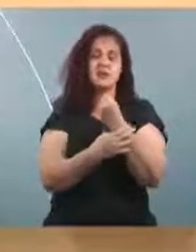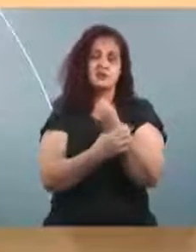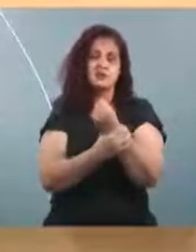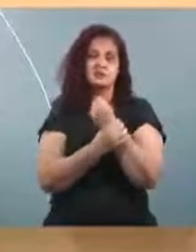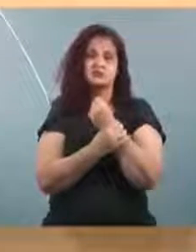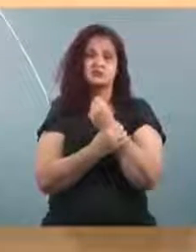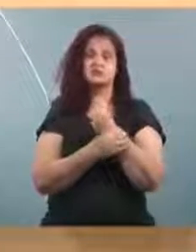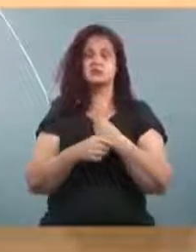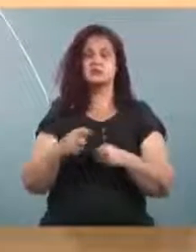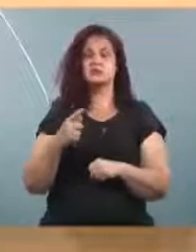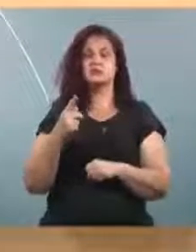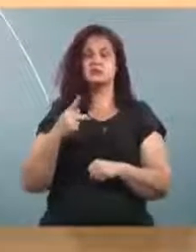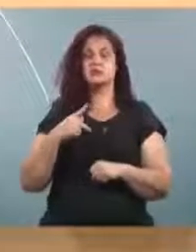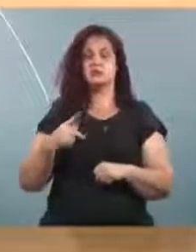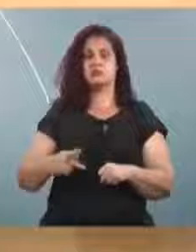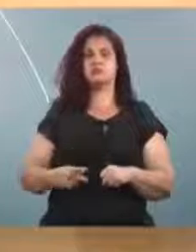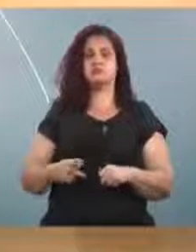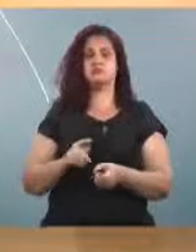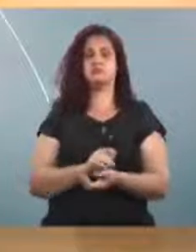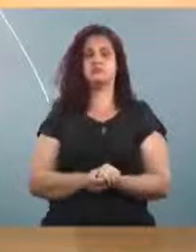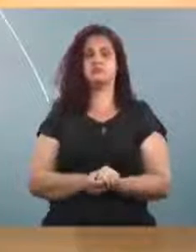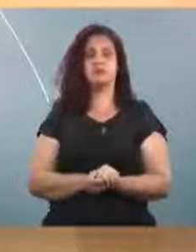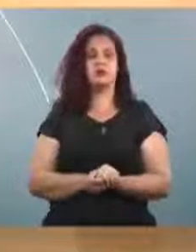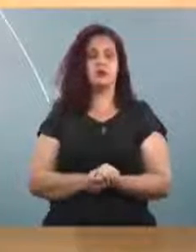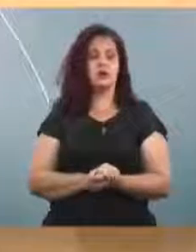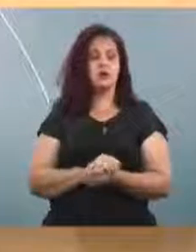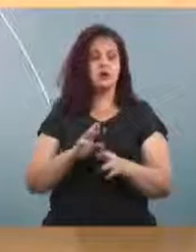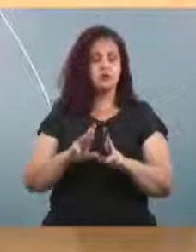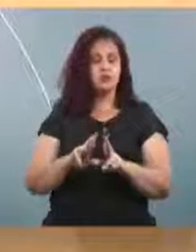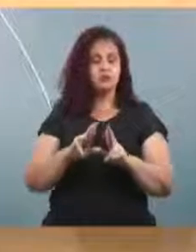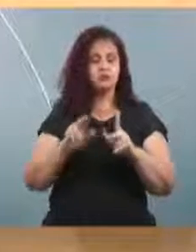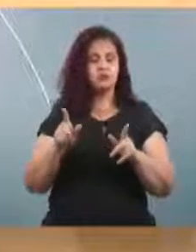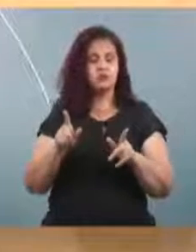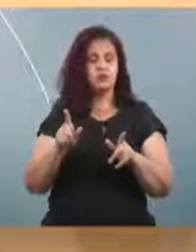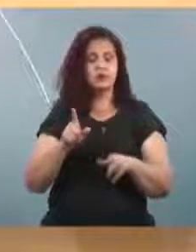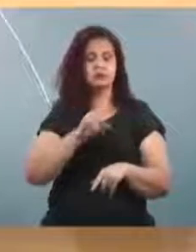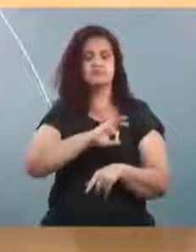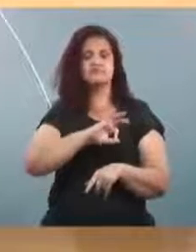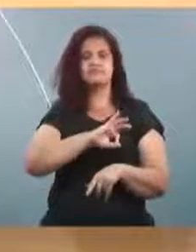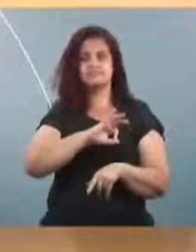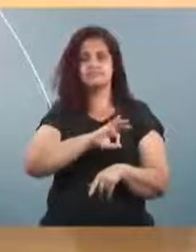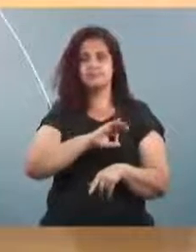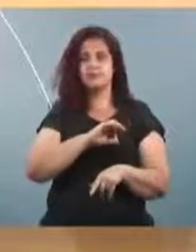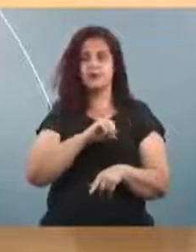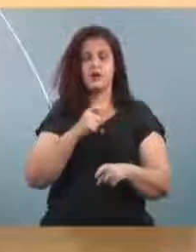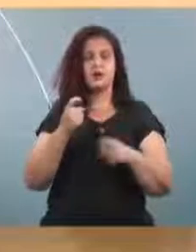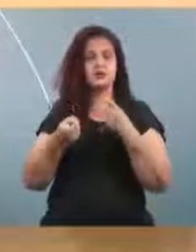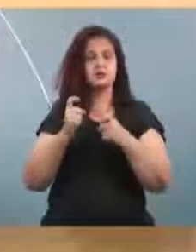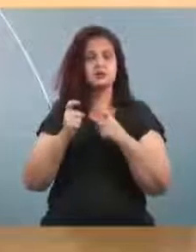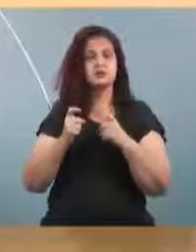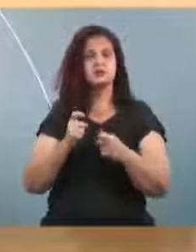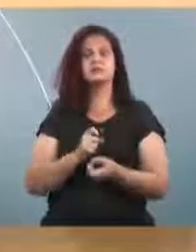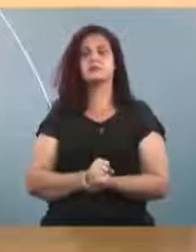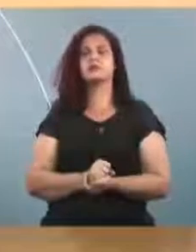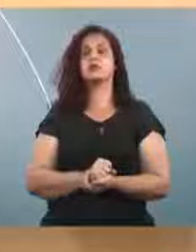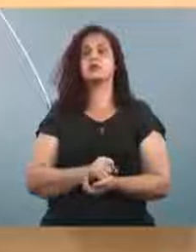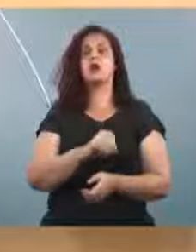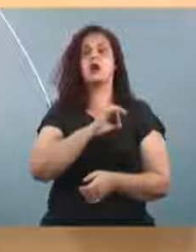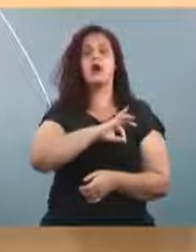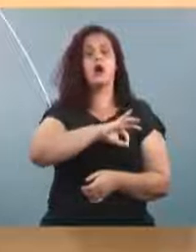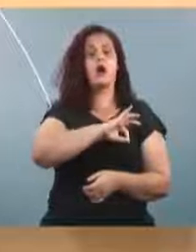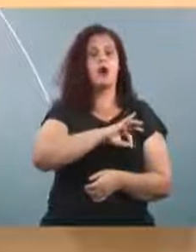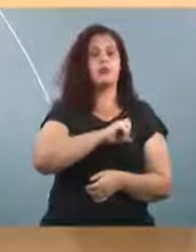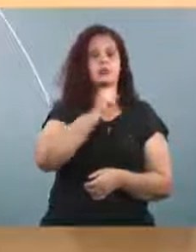e para se evitar aumentar essa discrepância entre as categorias essa diferença Areal qualquer discussão a